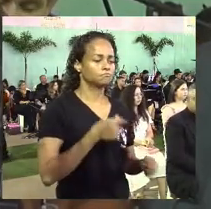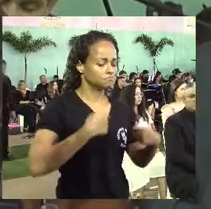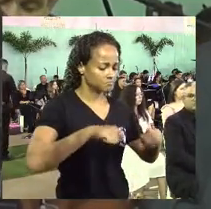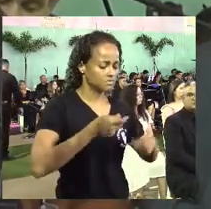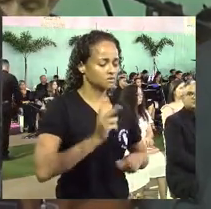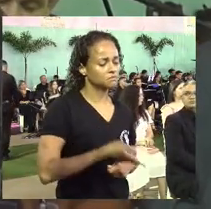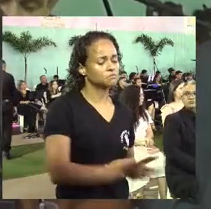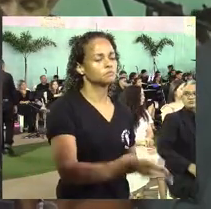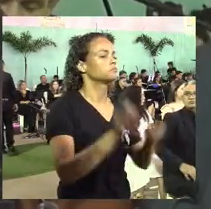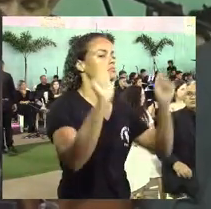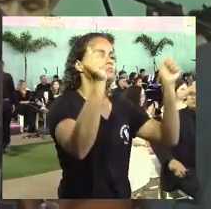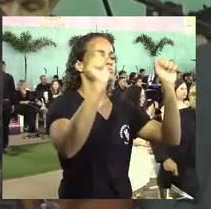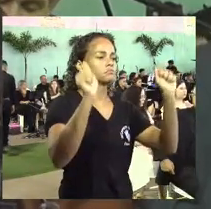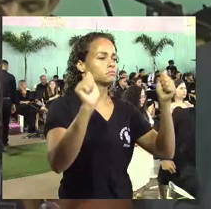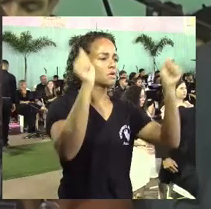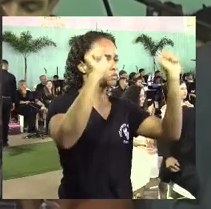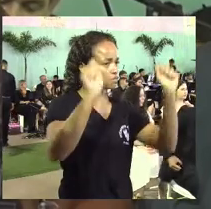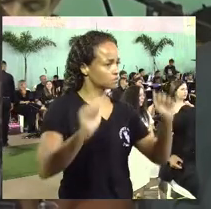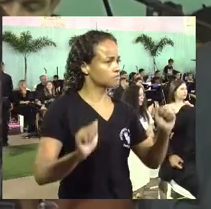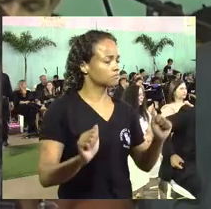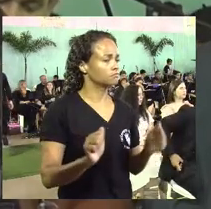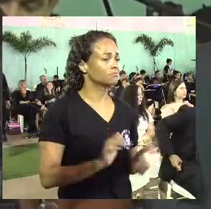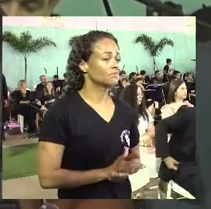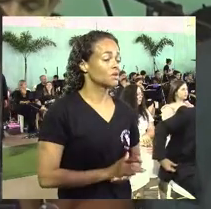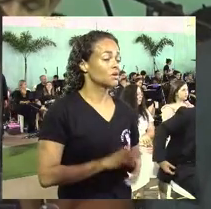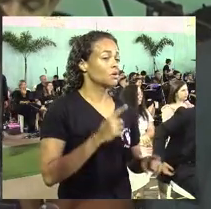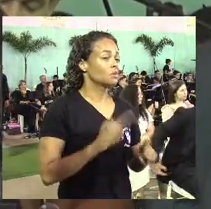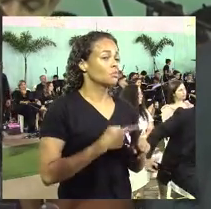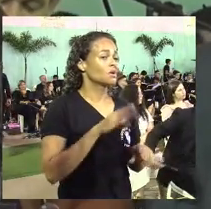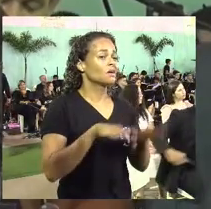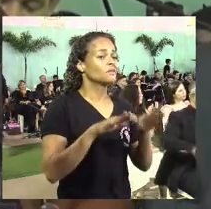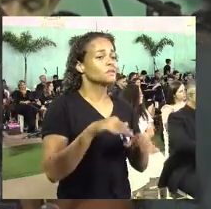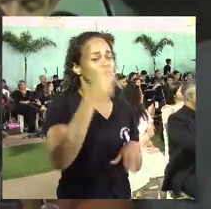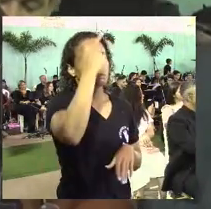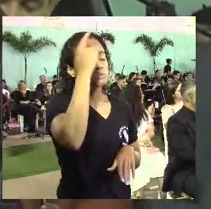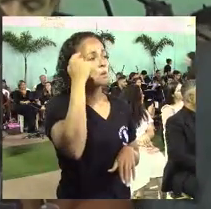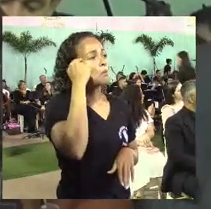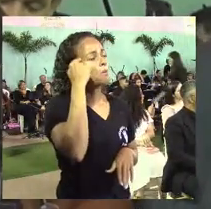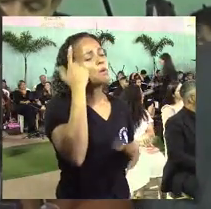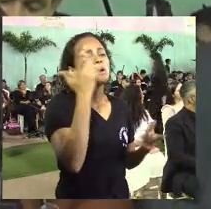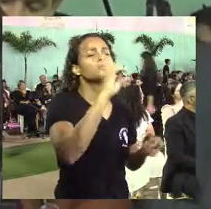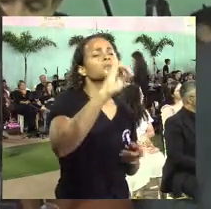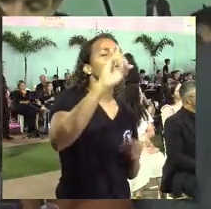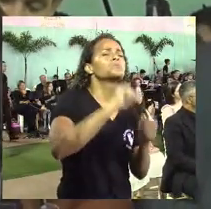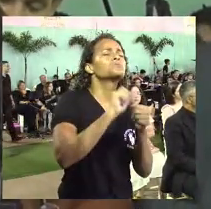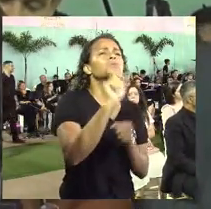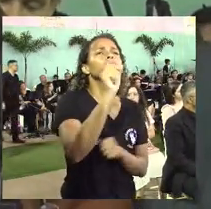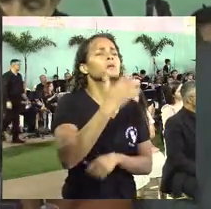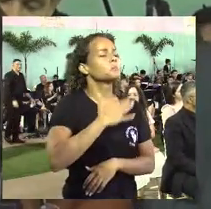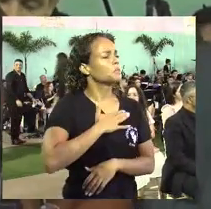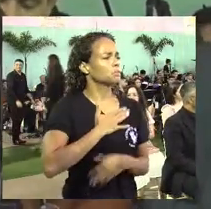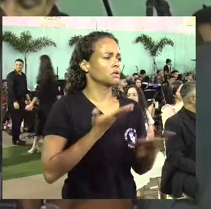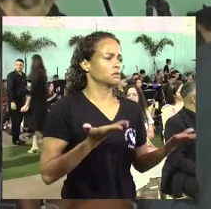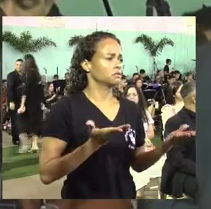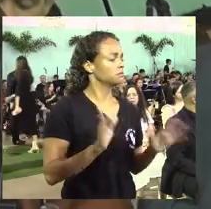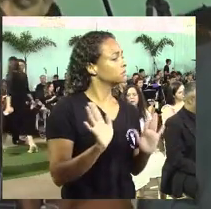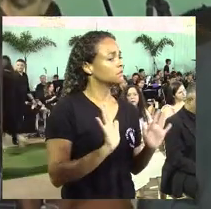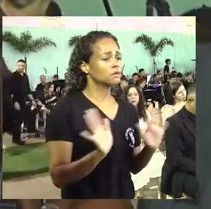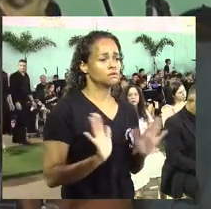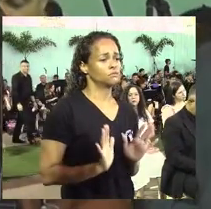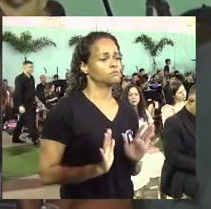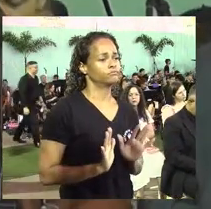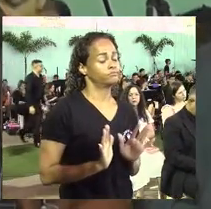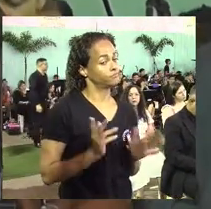Deus através das circunstâncias eu uso a circunstâncias como filtro para